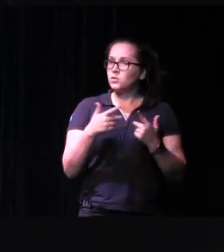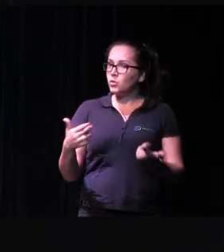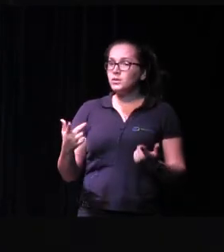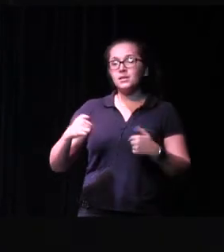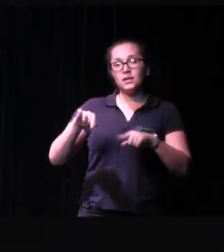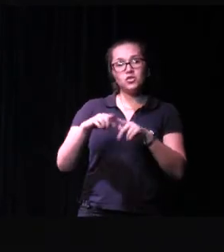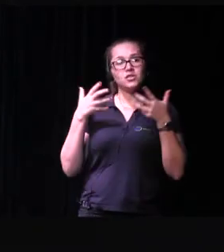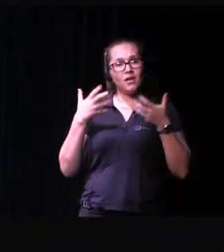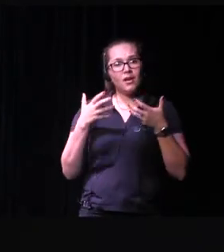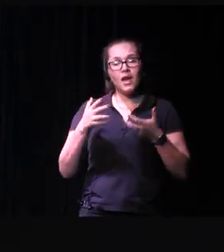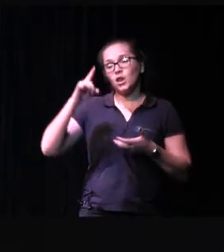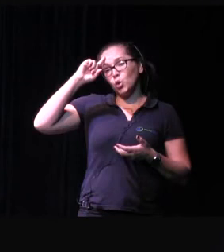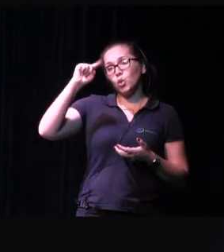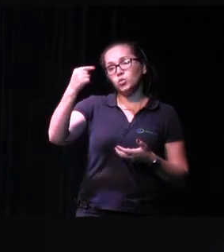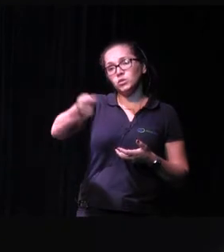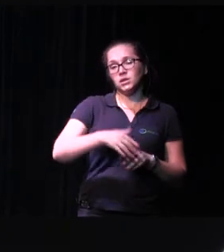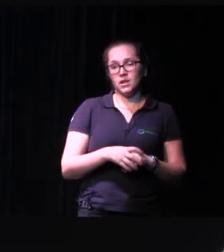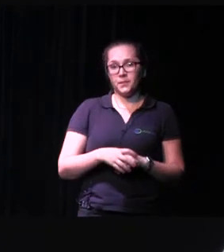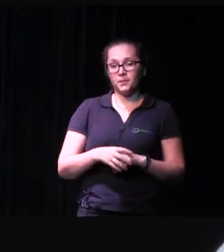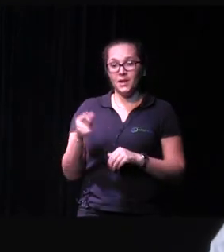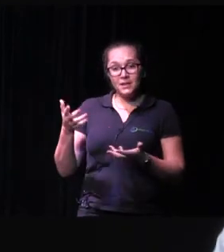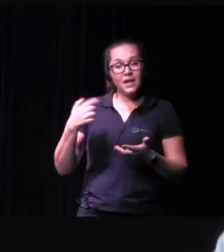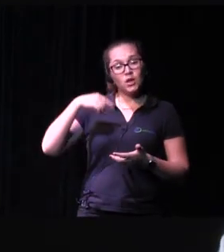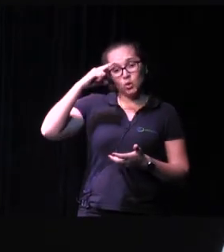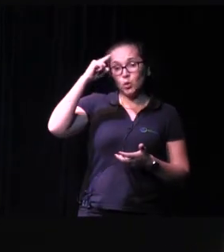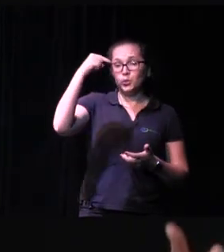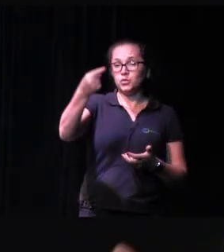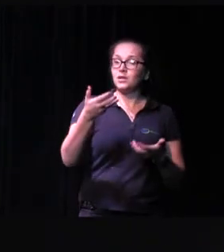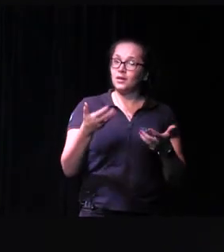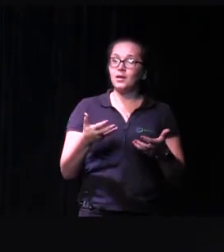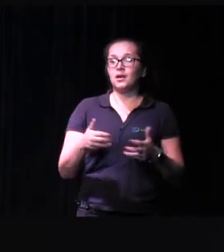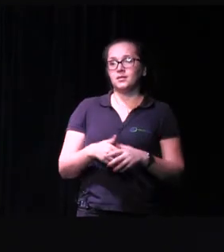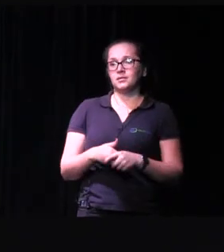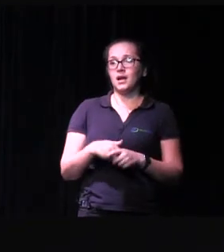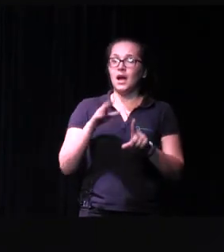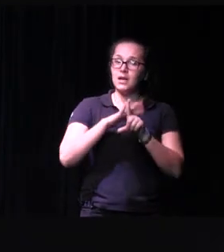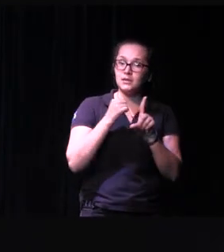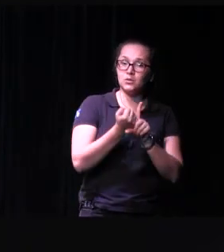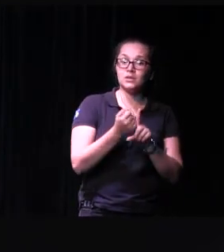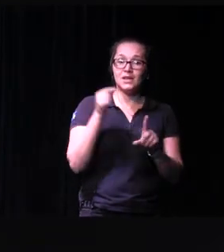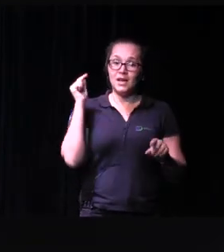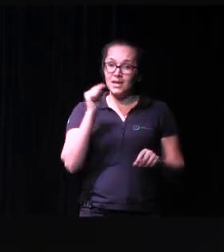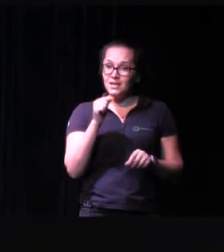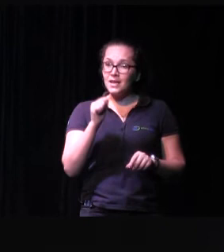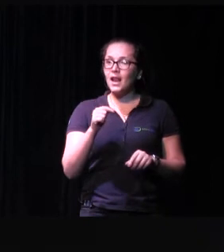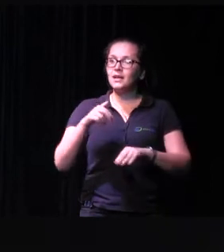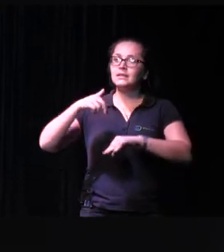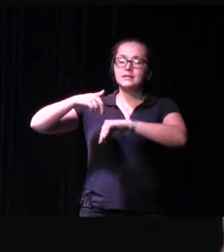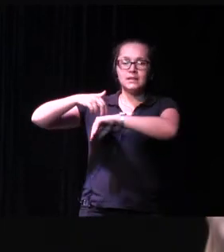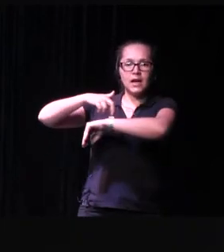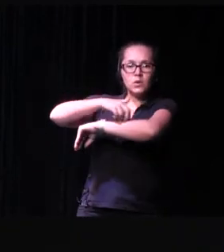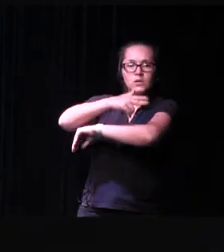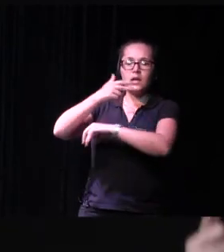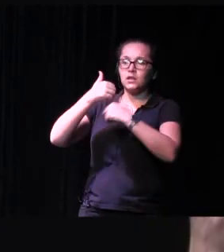nação, que são coisas que a gente exercita todo dia. É todo dia que a gente exercita a cidadania. E ela está, no